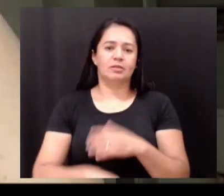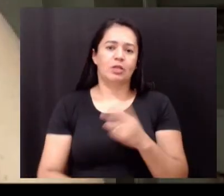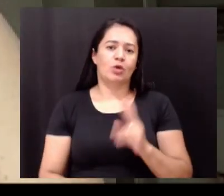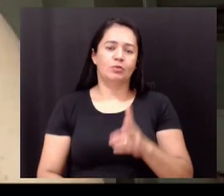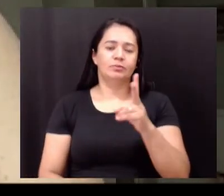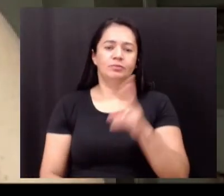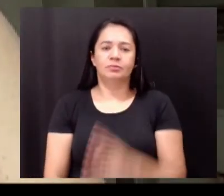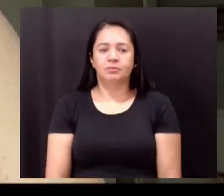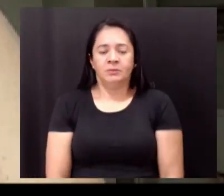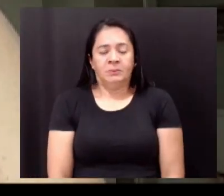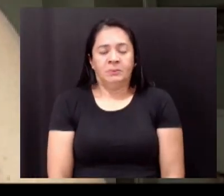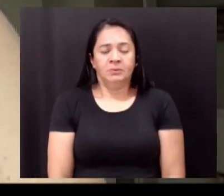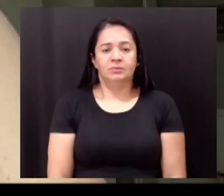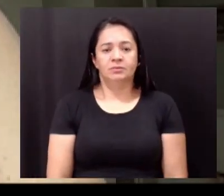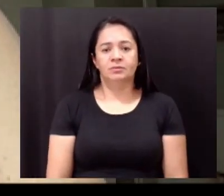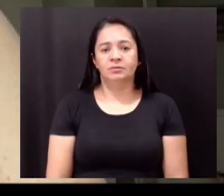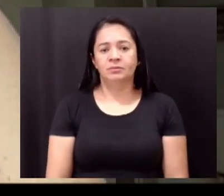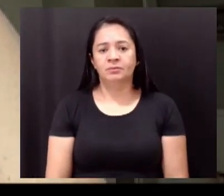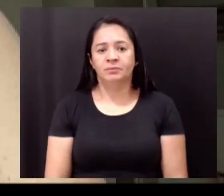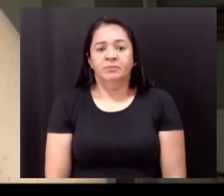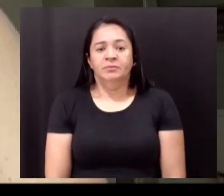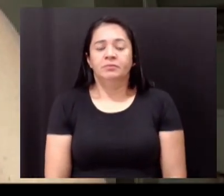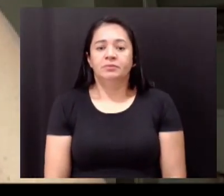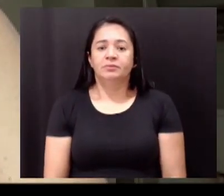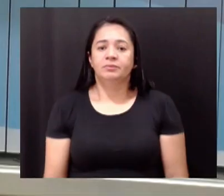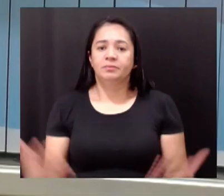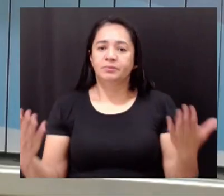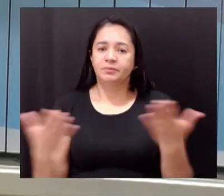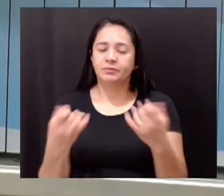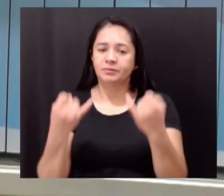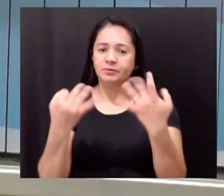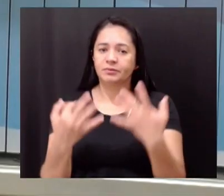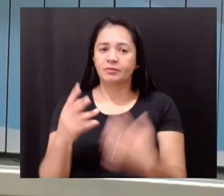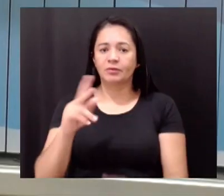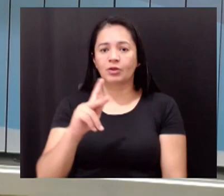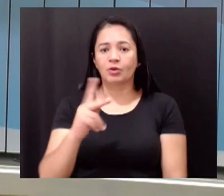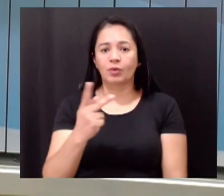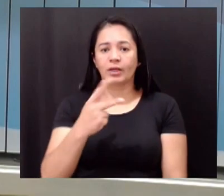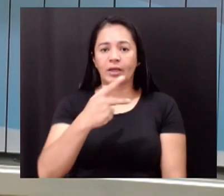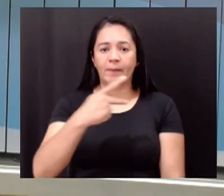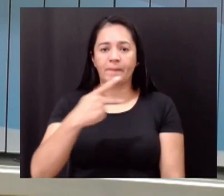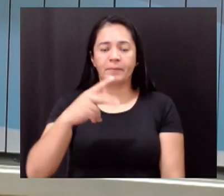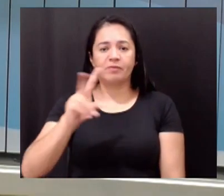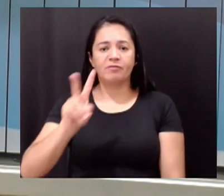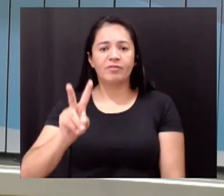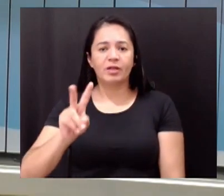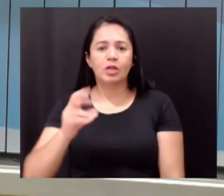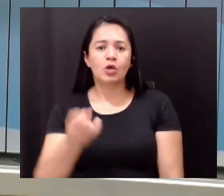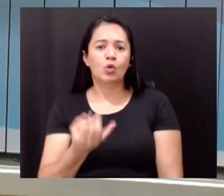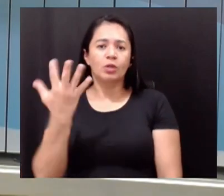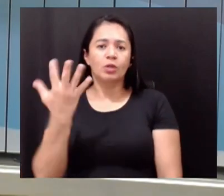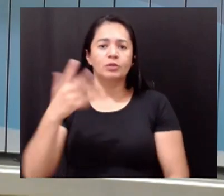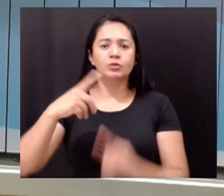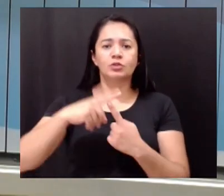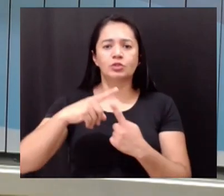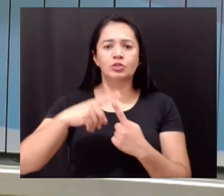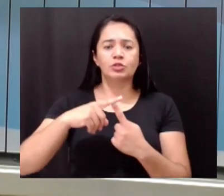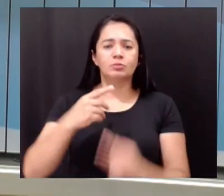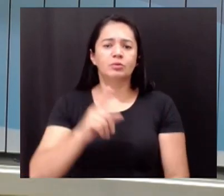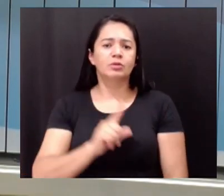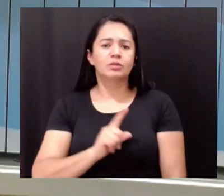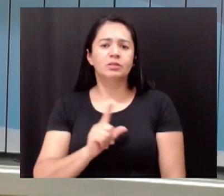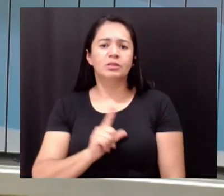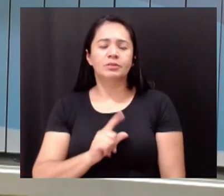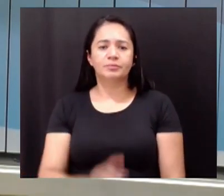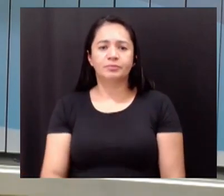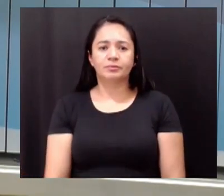falando um pouquinho ainda, né, do HPV, quantos tipos de HPV existem? A gente sabe que existem mais